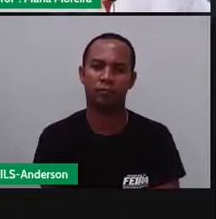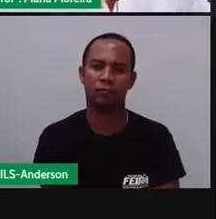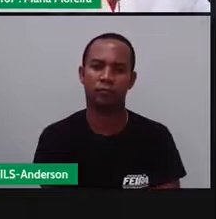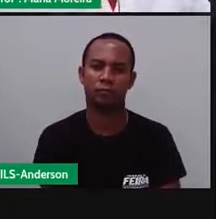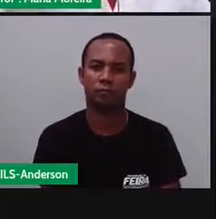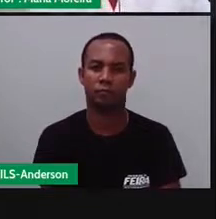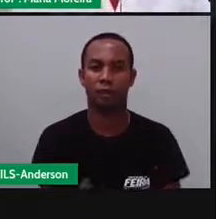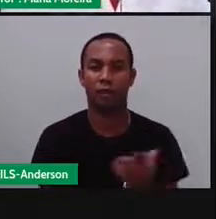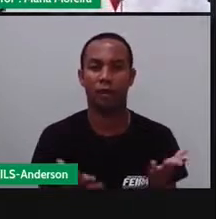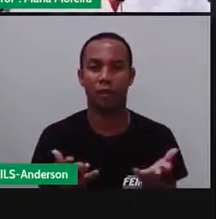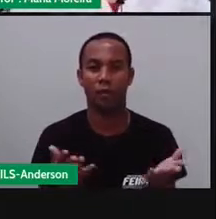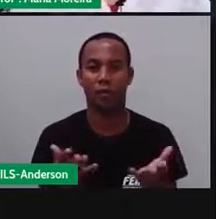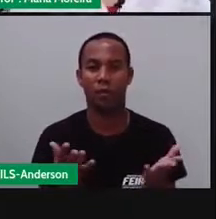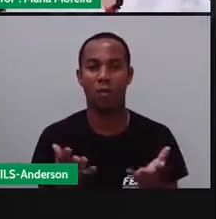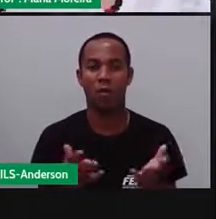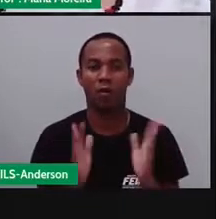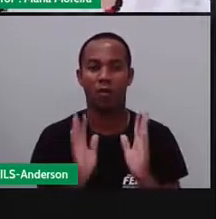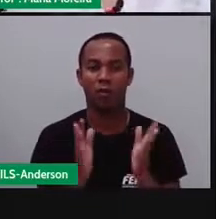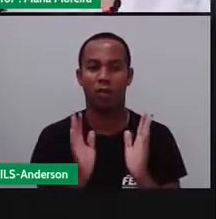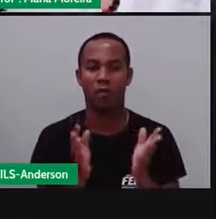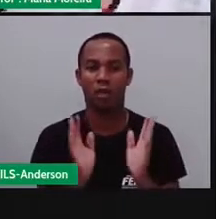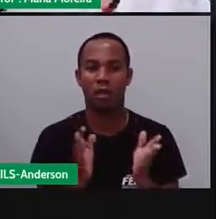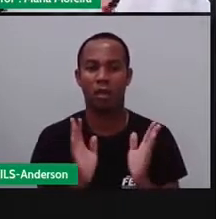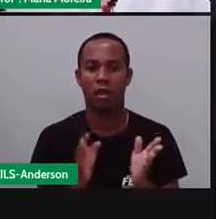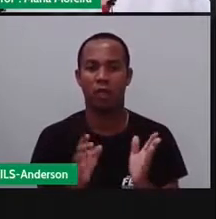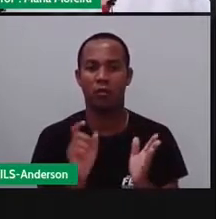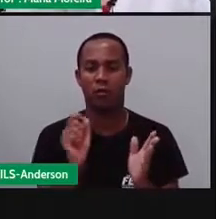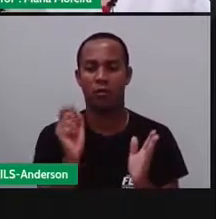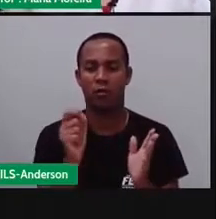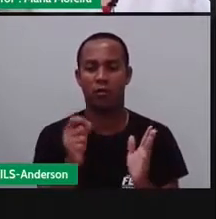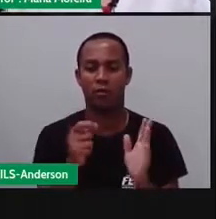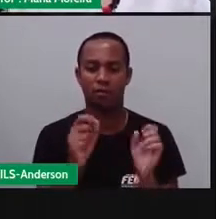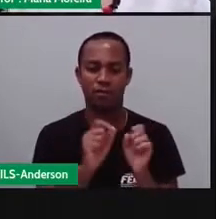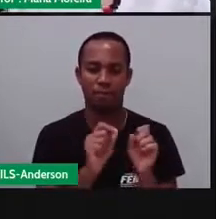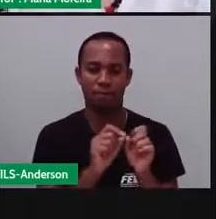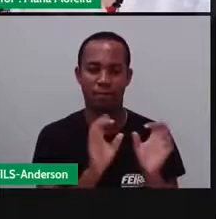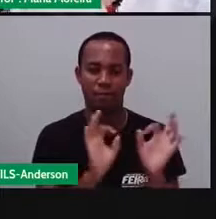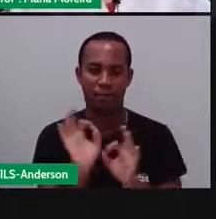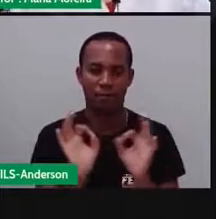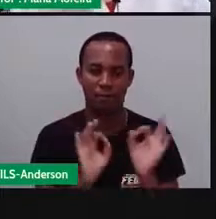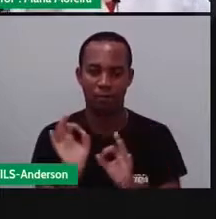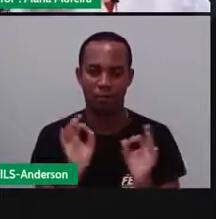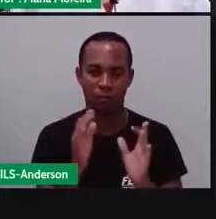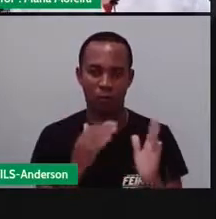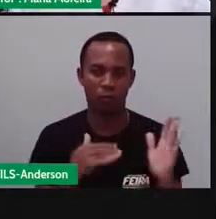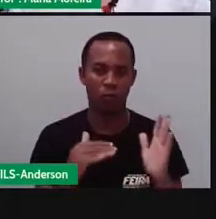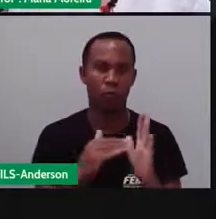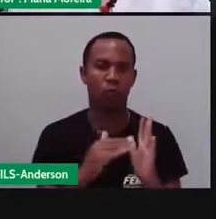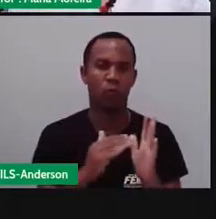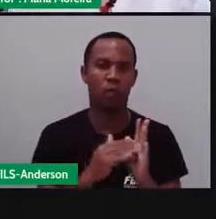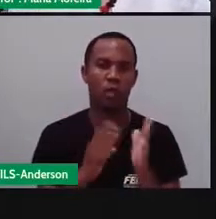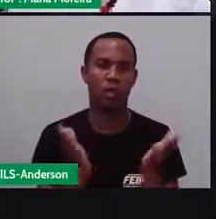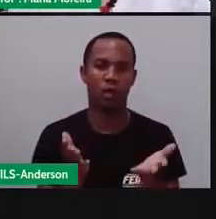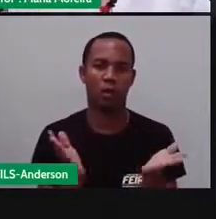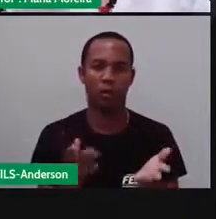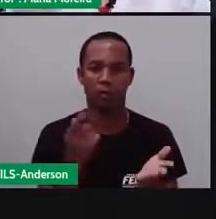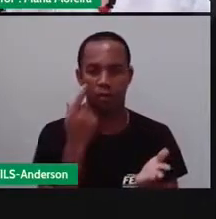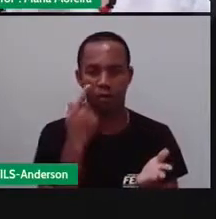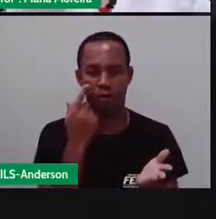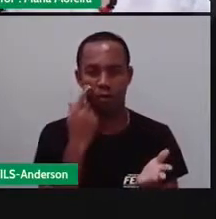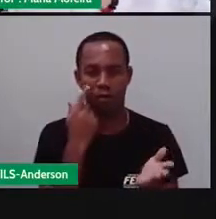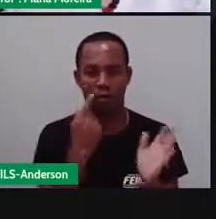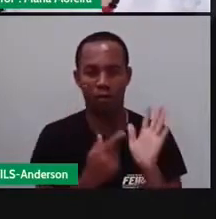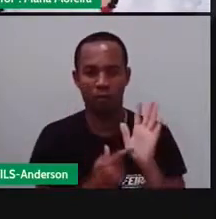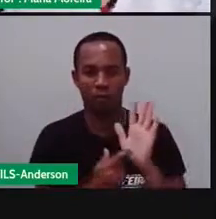Bom, agora, né, que a gente já voltou aí da receita, que a Pro, inclusive, falou sobre tudo isso que a gente vai ver aqui agora, ela acaba